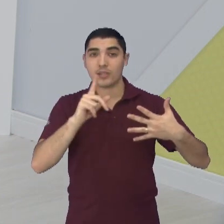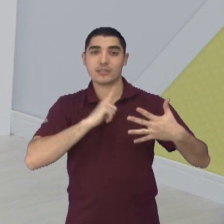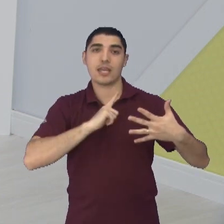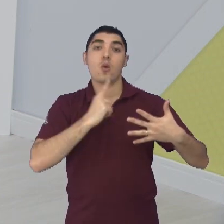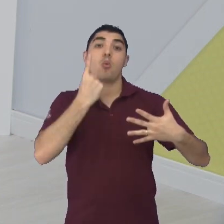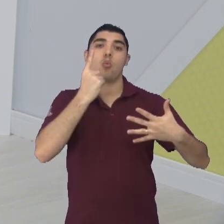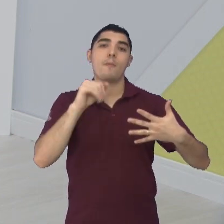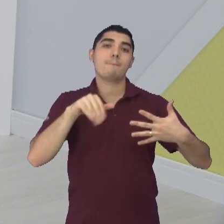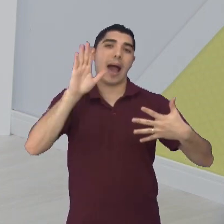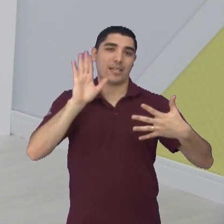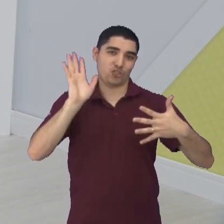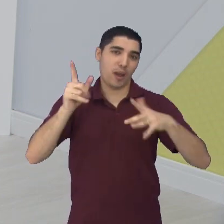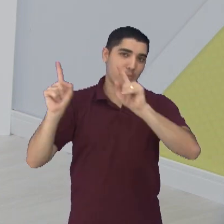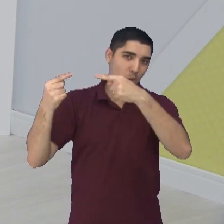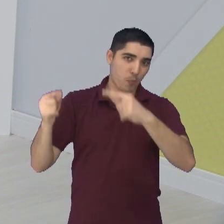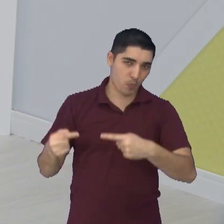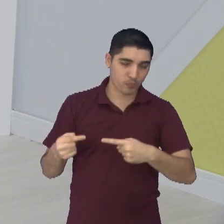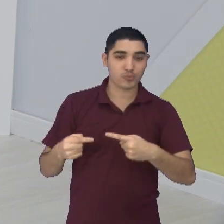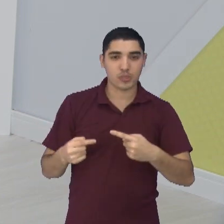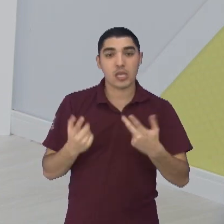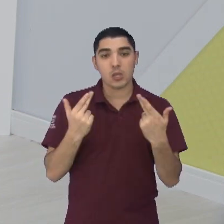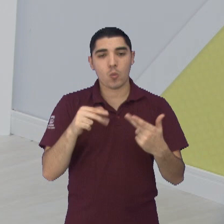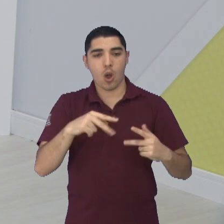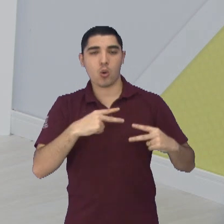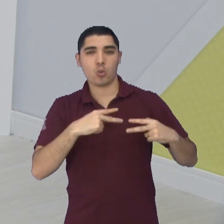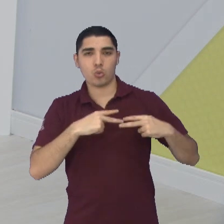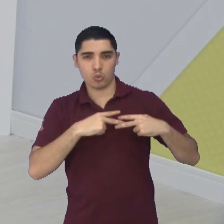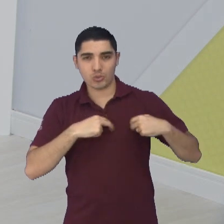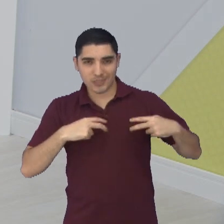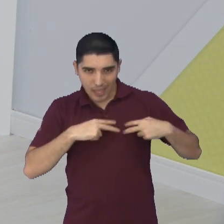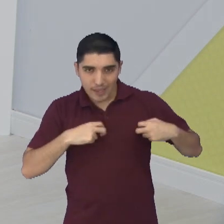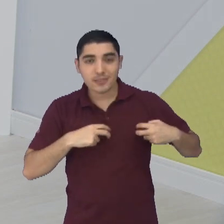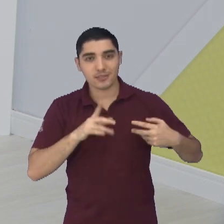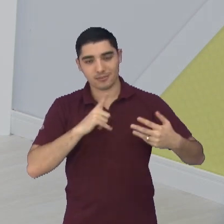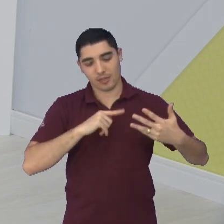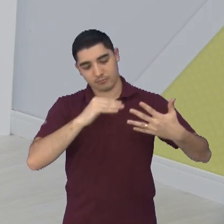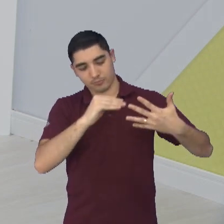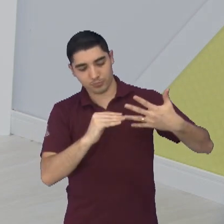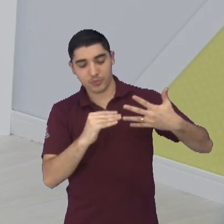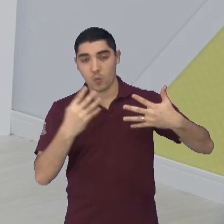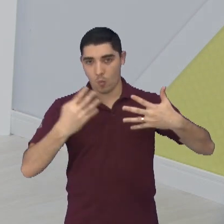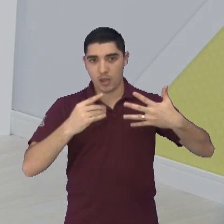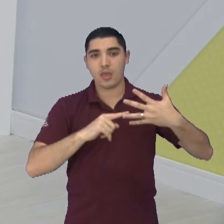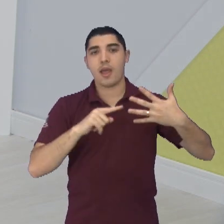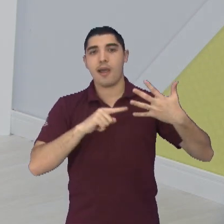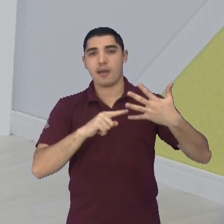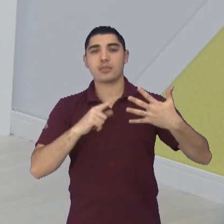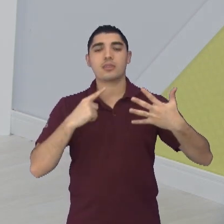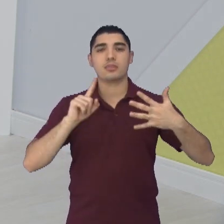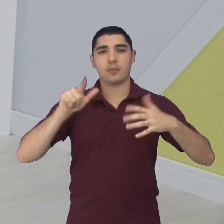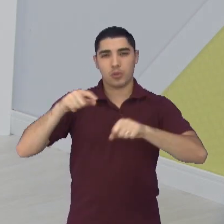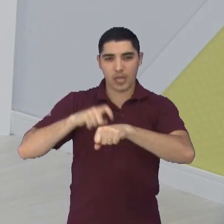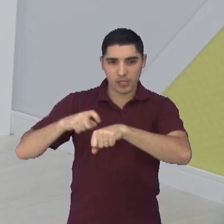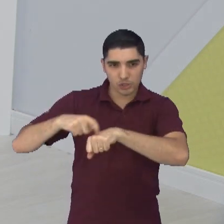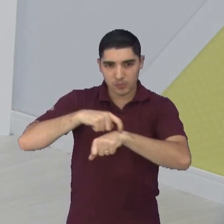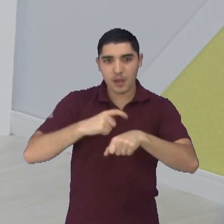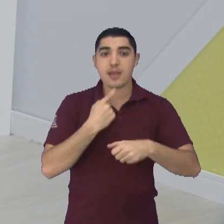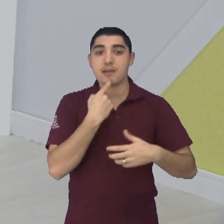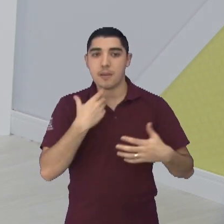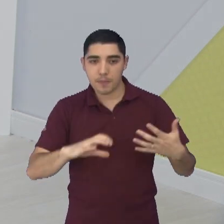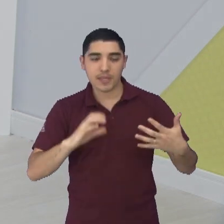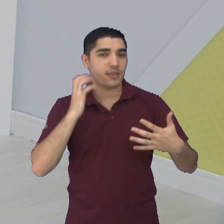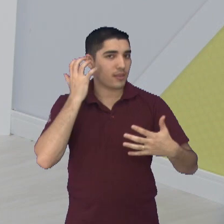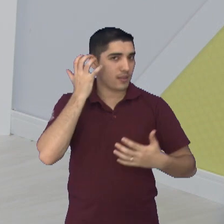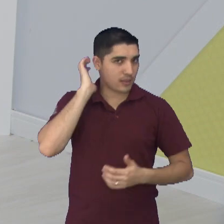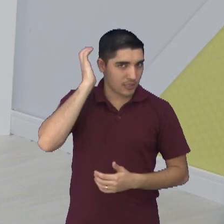à maioria dos times. Assim como o SESI, que aparece em quarto, também já tem 5 jogos. Atibaia, Campinas e Santo André. O próximo jogo do